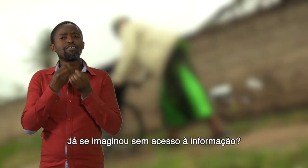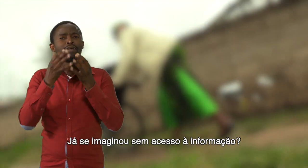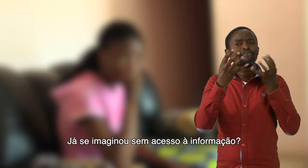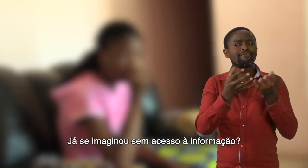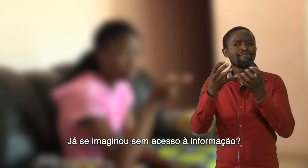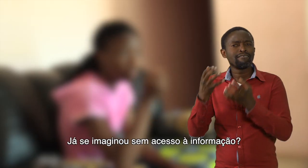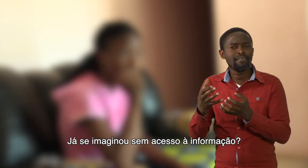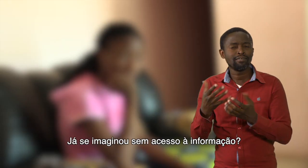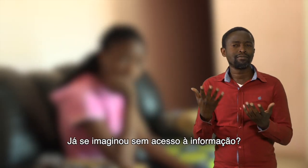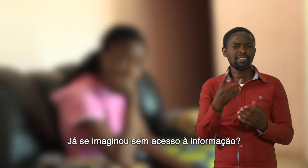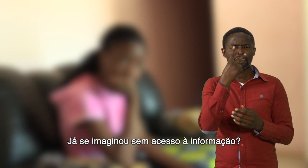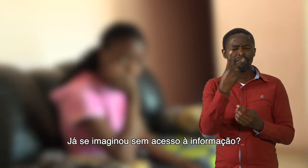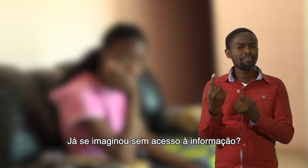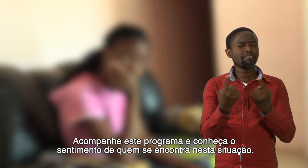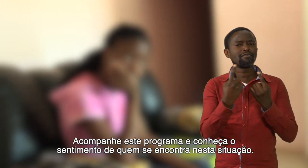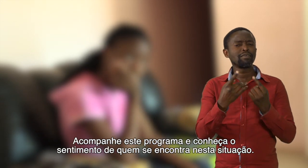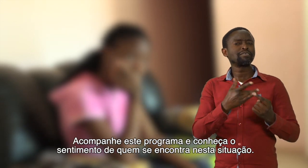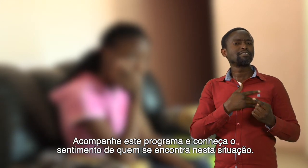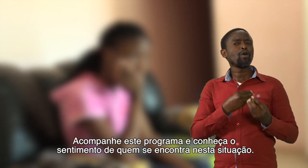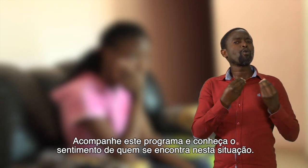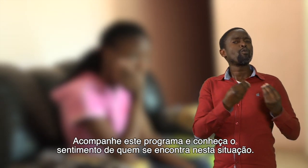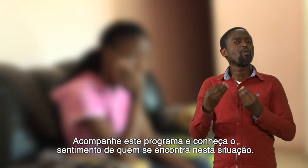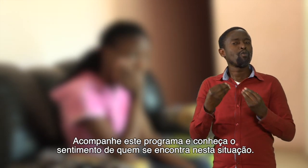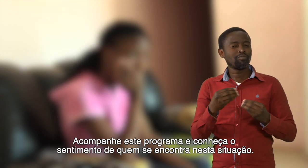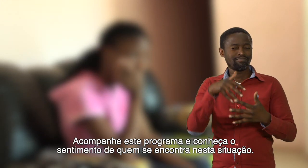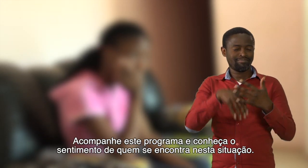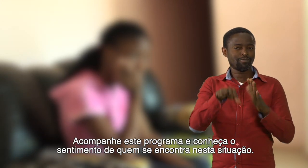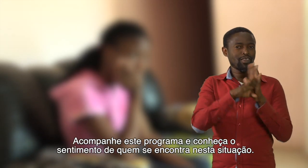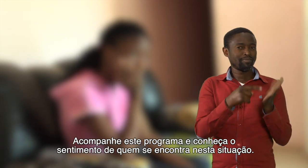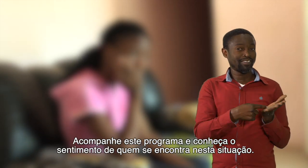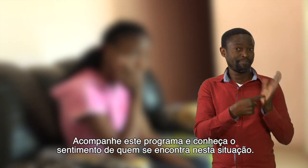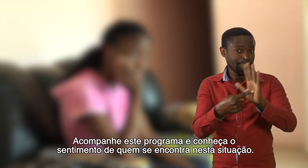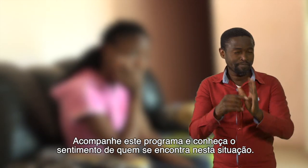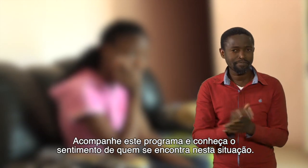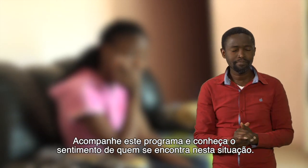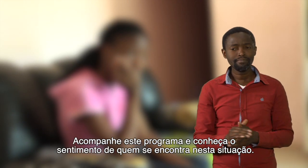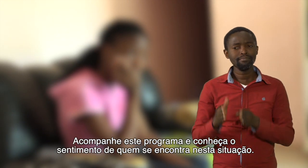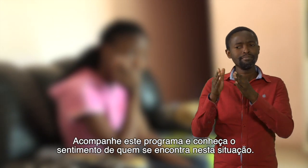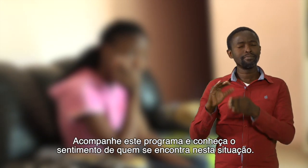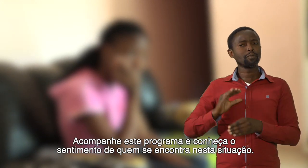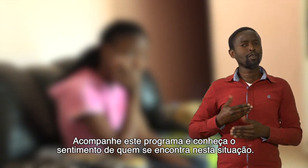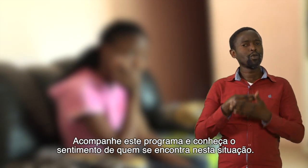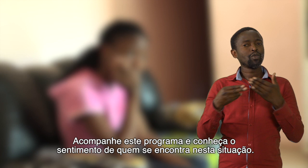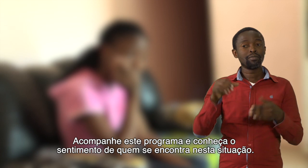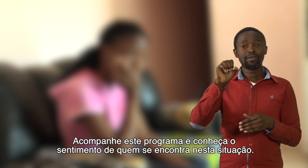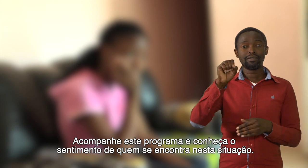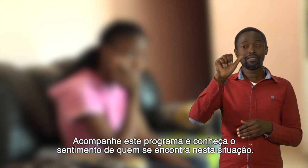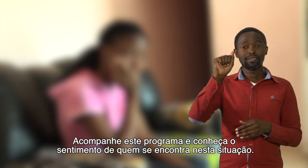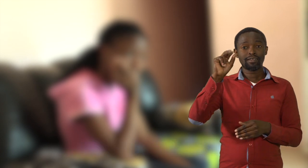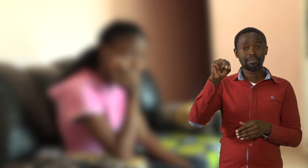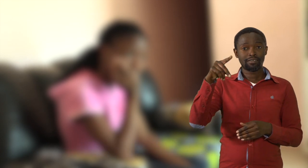Já se imaginou sem acesso à informação? Acompanhe este programa e conheça o sentimento de quem se encontra nesta situação.